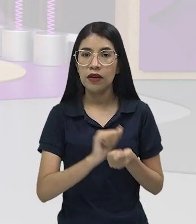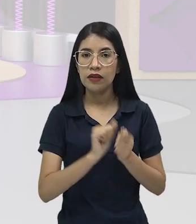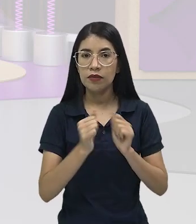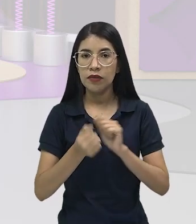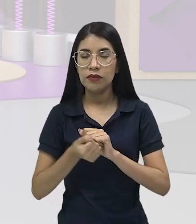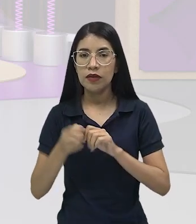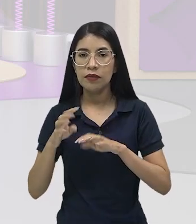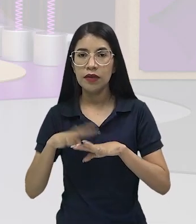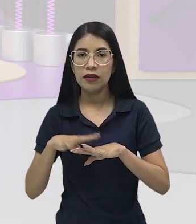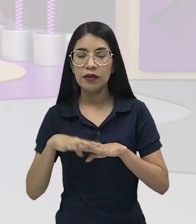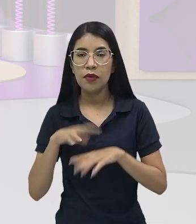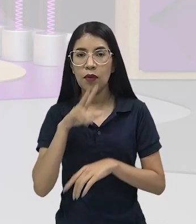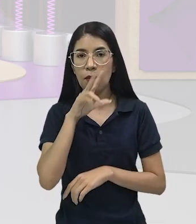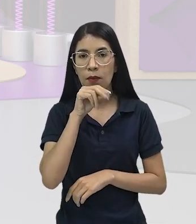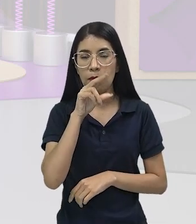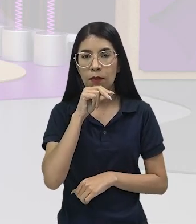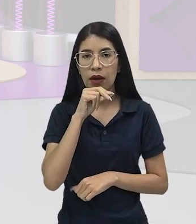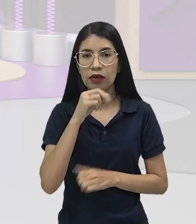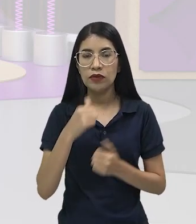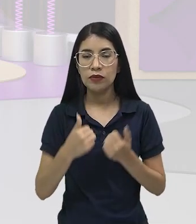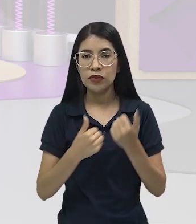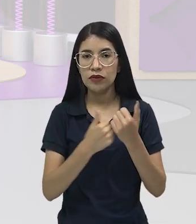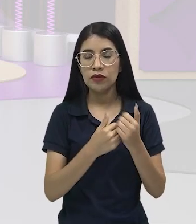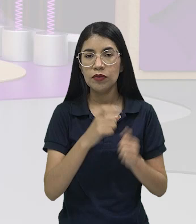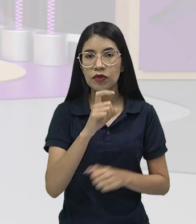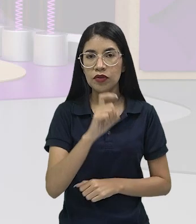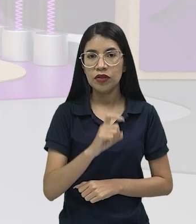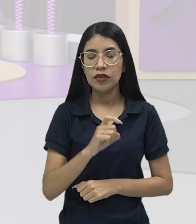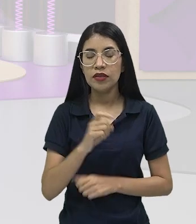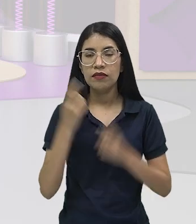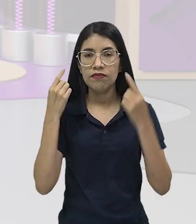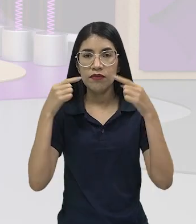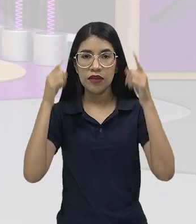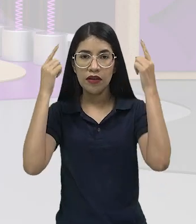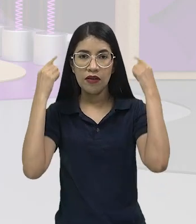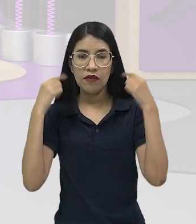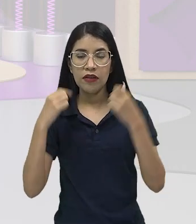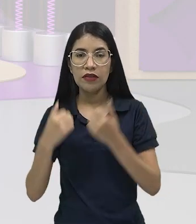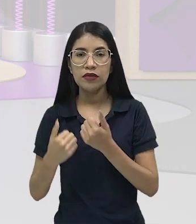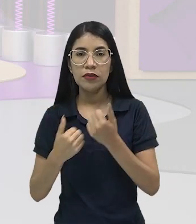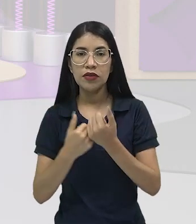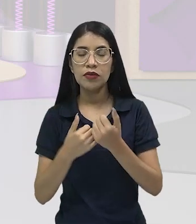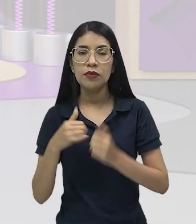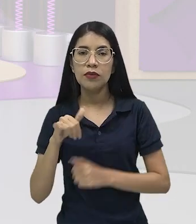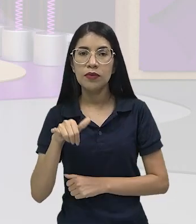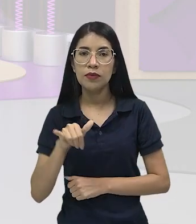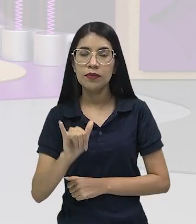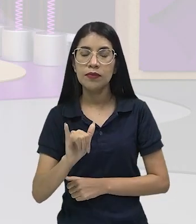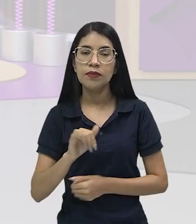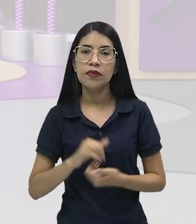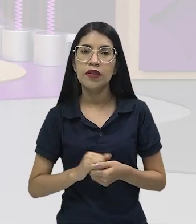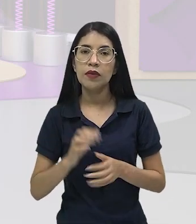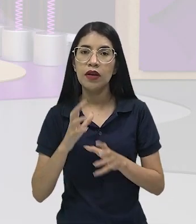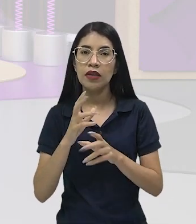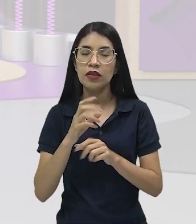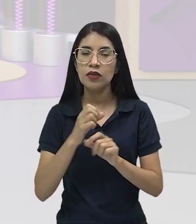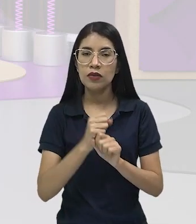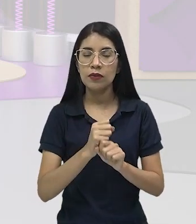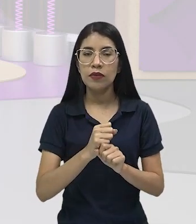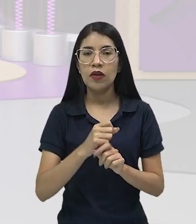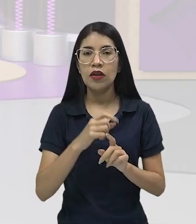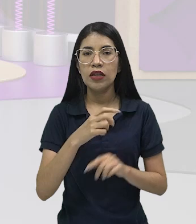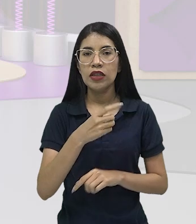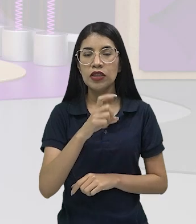transcodificou o pato, você chamou de X, né? As ovelhas chamamos de Y, soma de X mais Y,